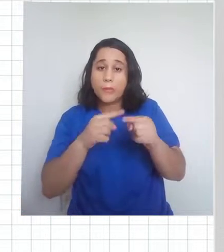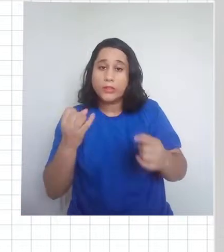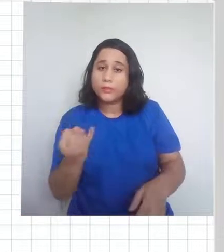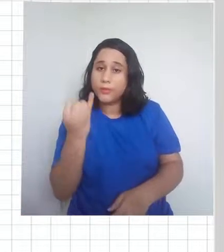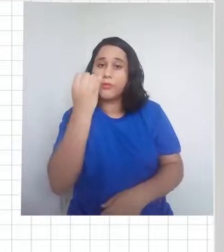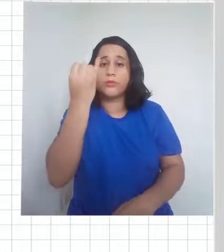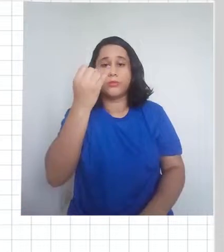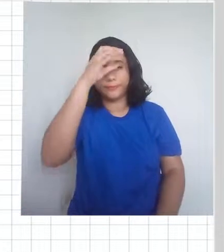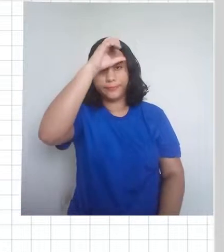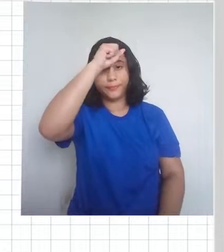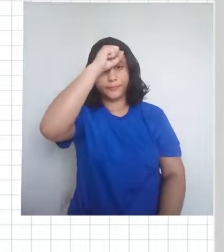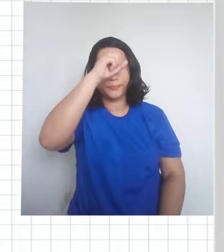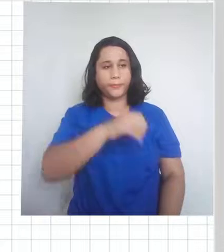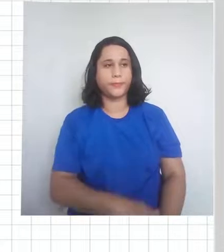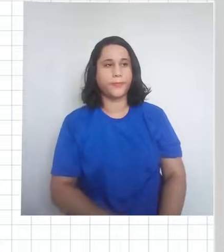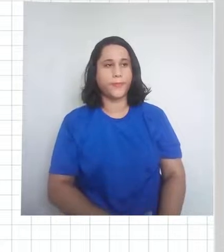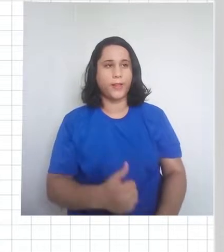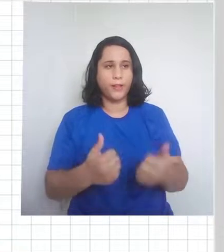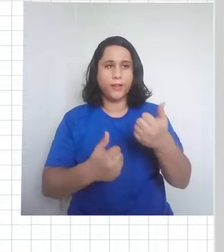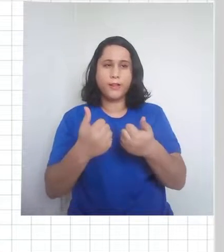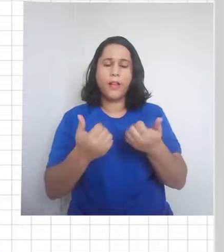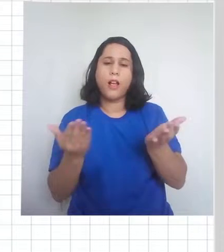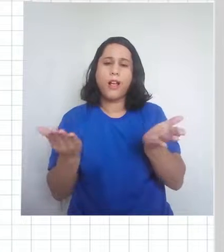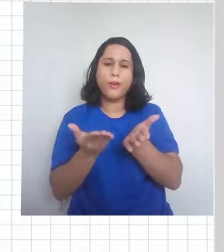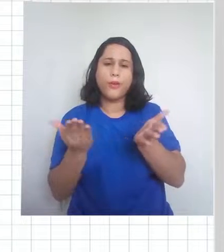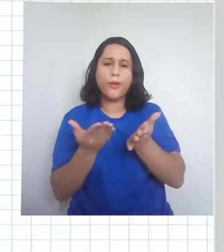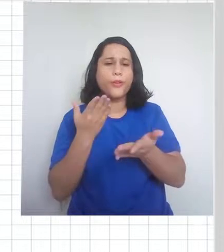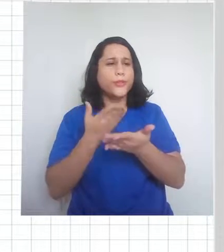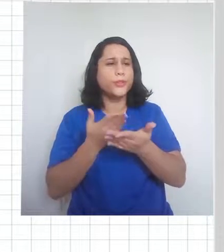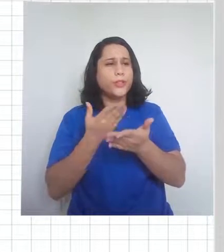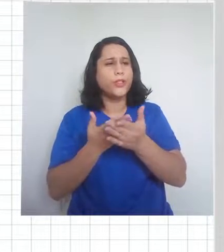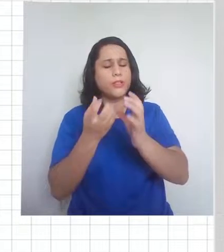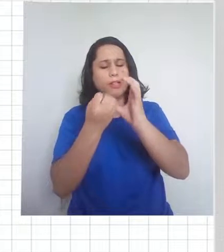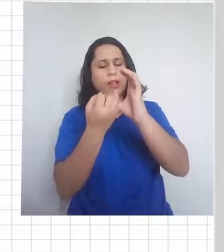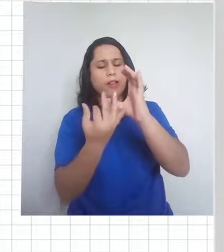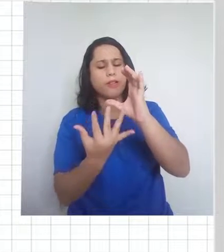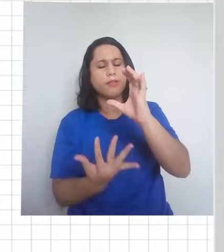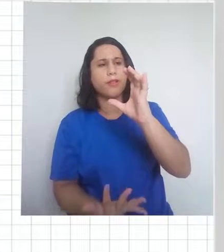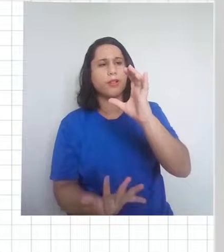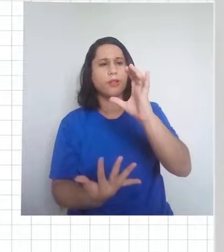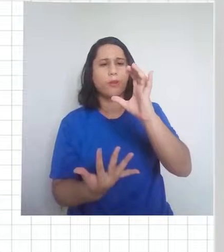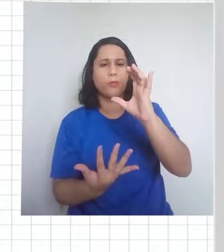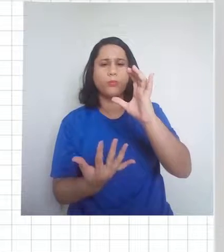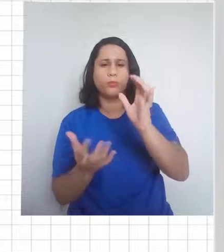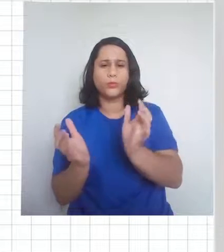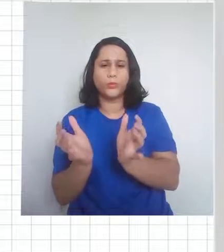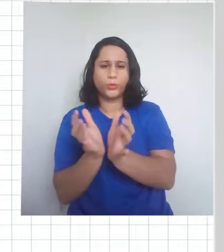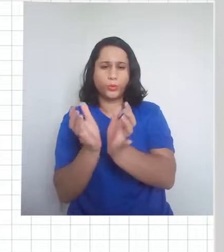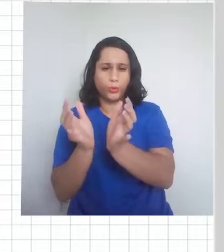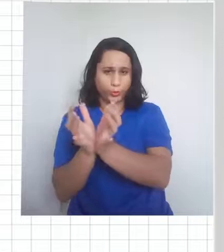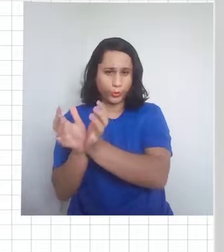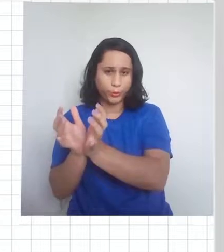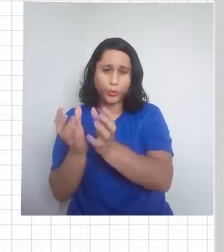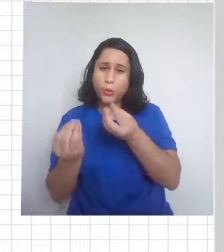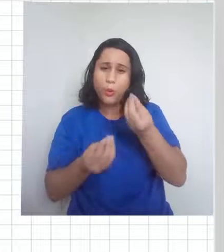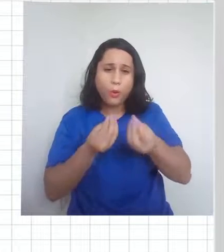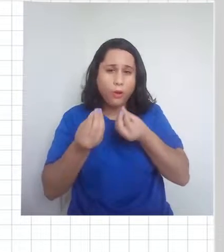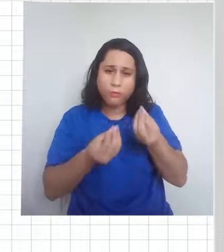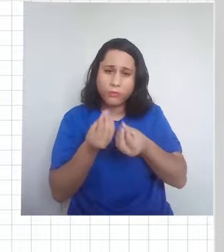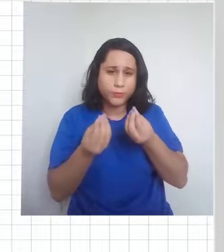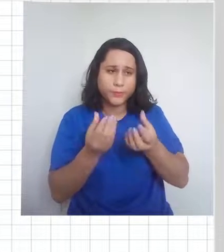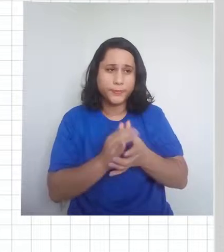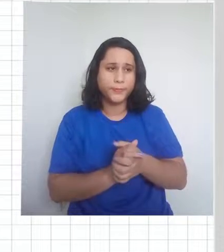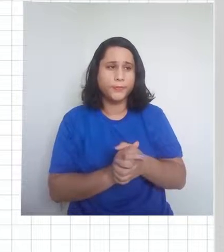beleza? Agora, a gente vai estudar a classificação dos conjuntos. Olha